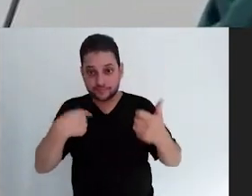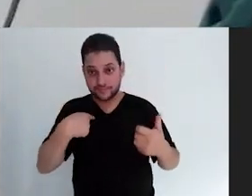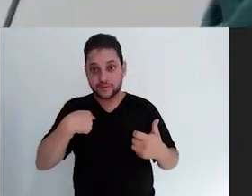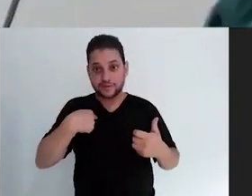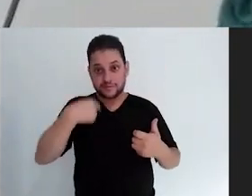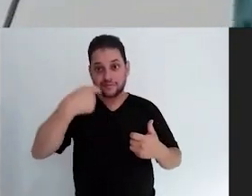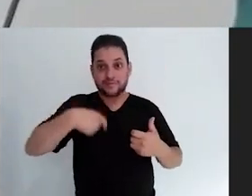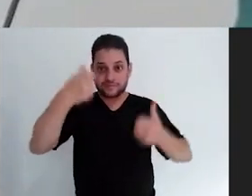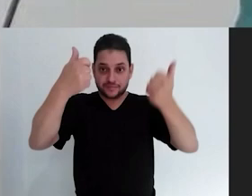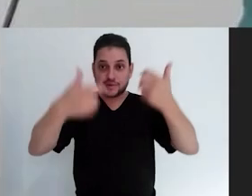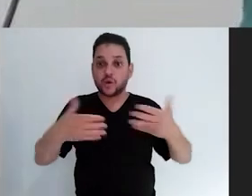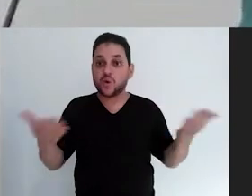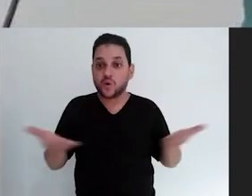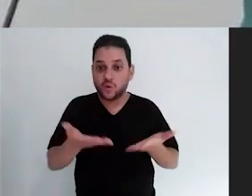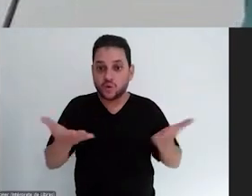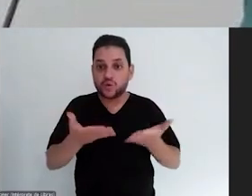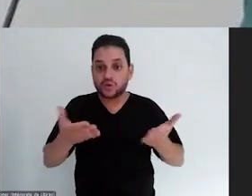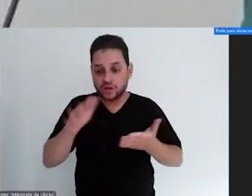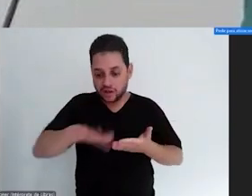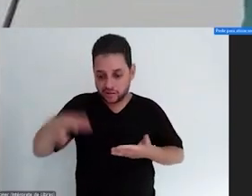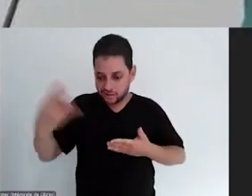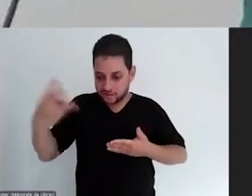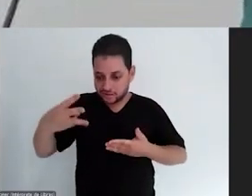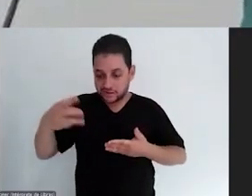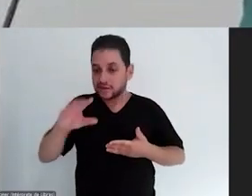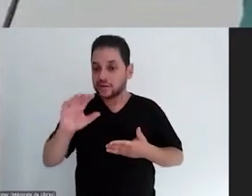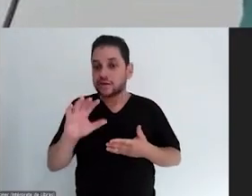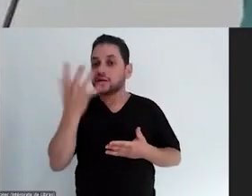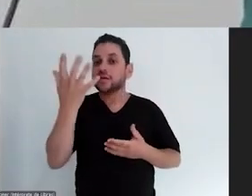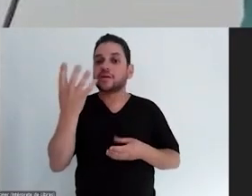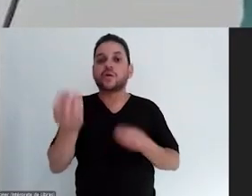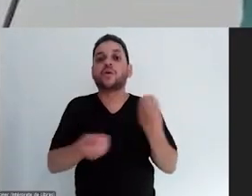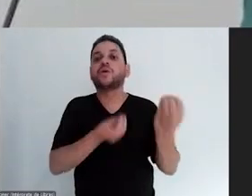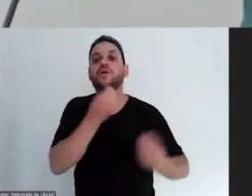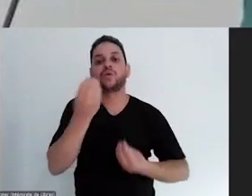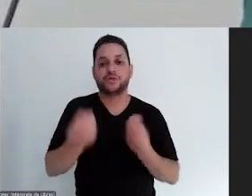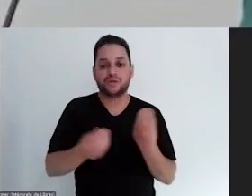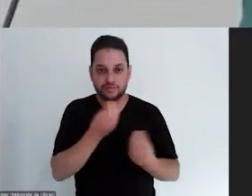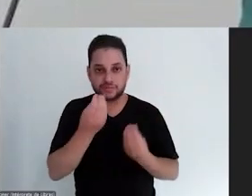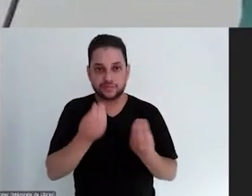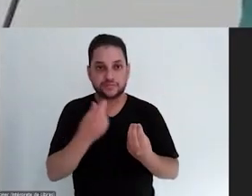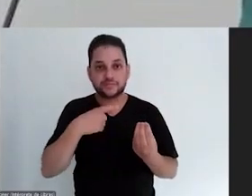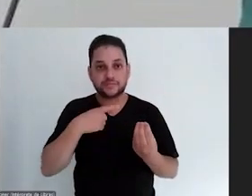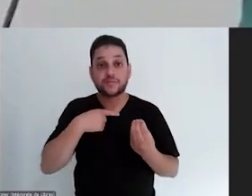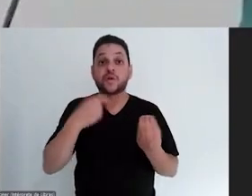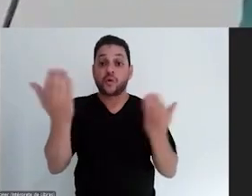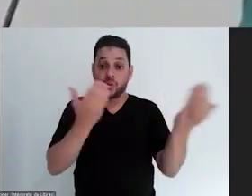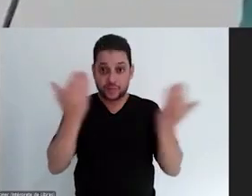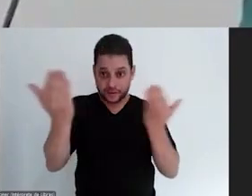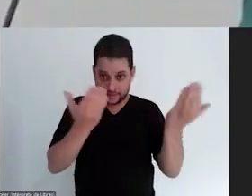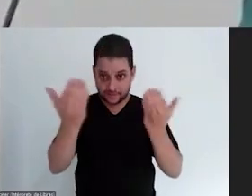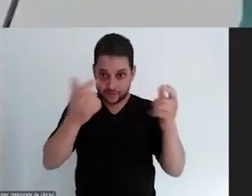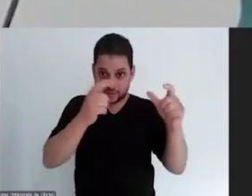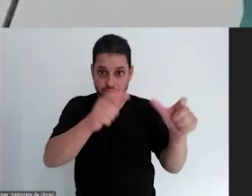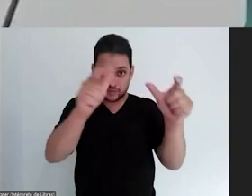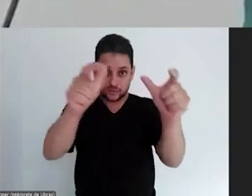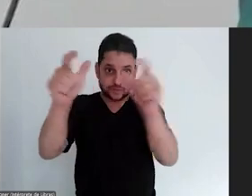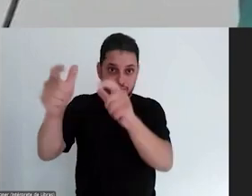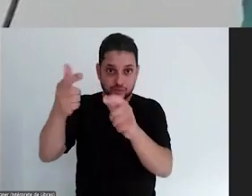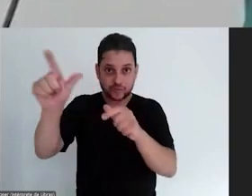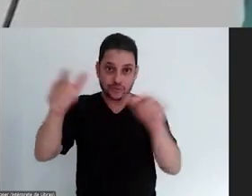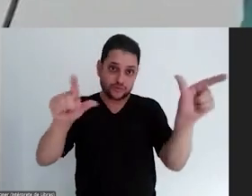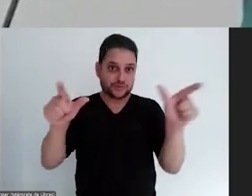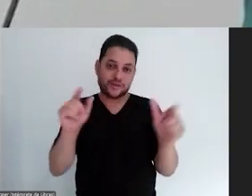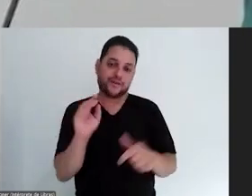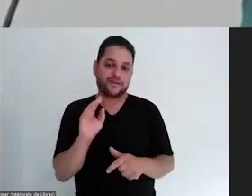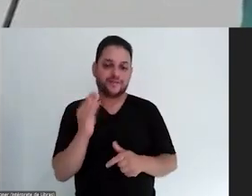funcionado atualmente aqui na terceira região. Em comparação com as outras regiões, sem falsa modéstia, o nosso é o